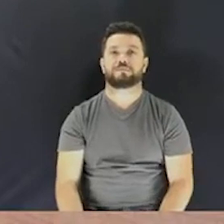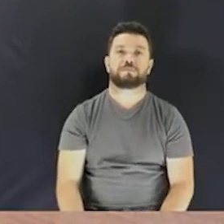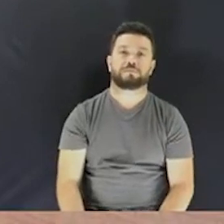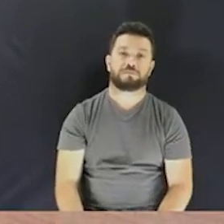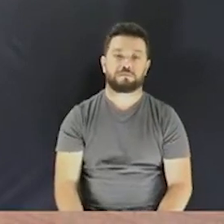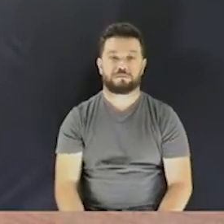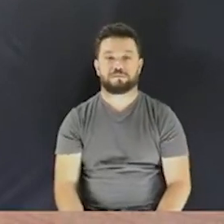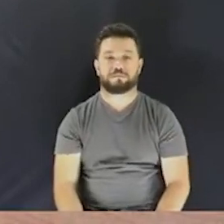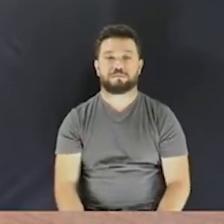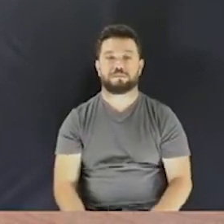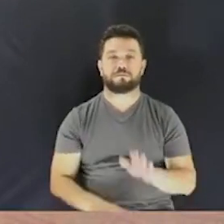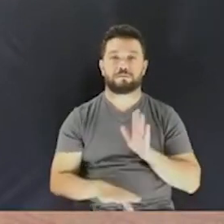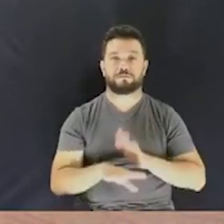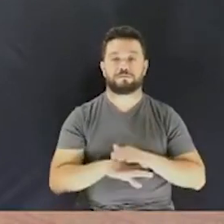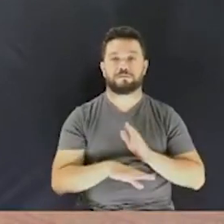Iniciativa vereador Marcos Vieira,